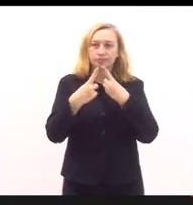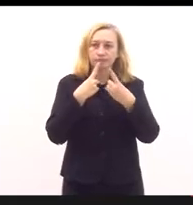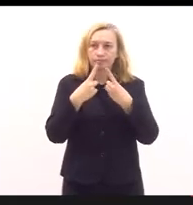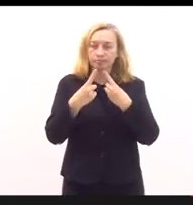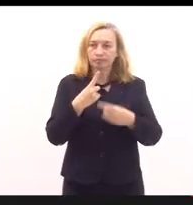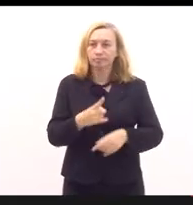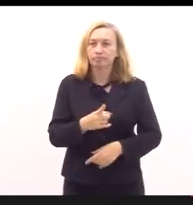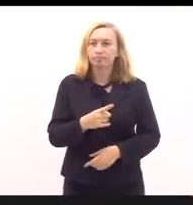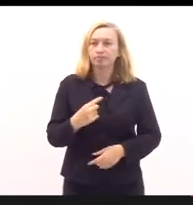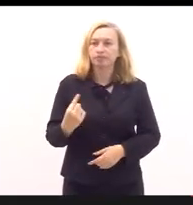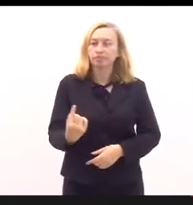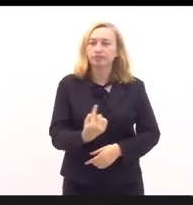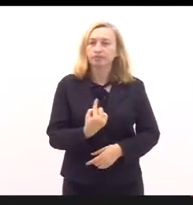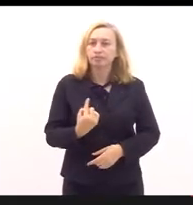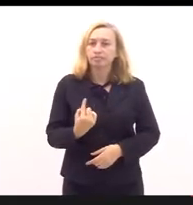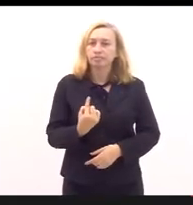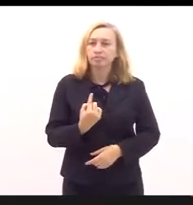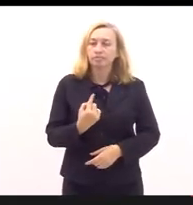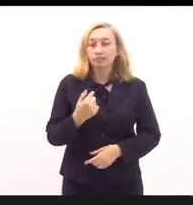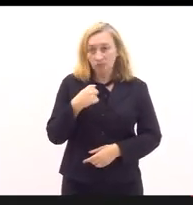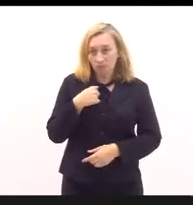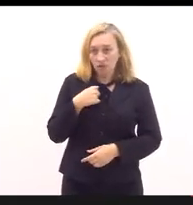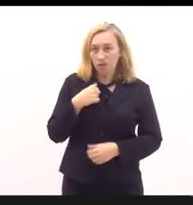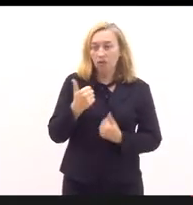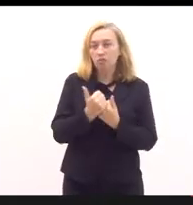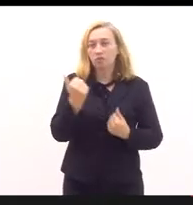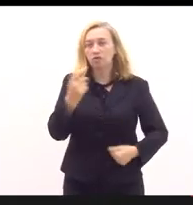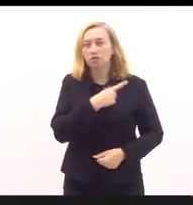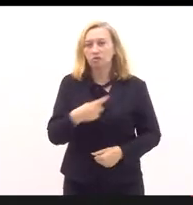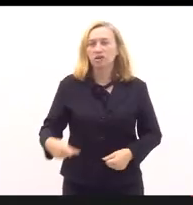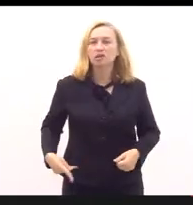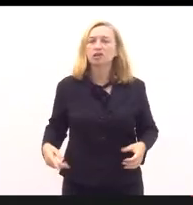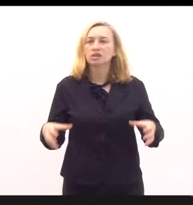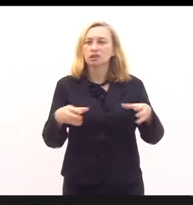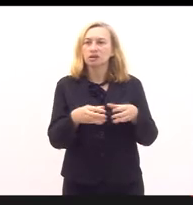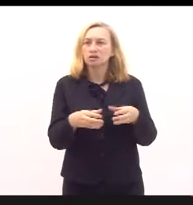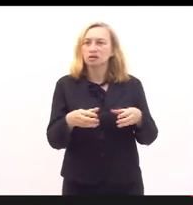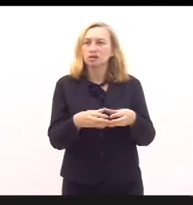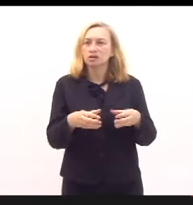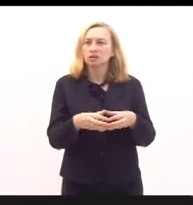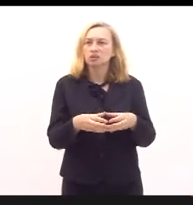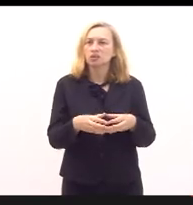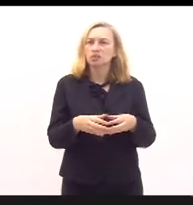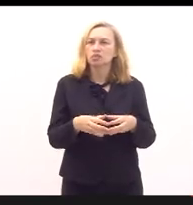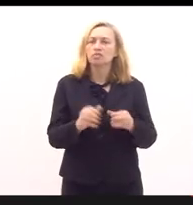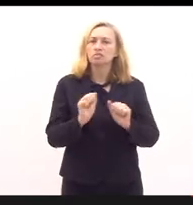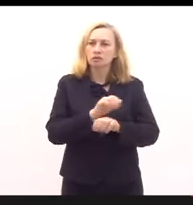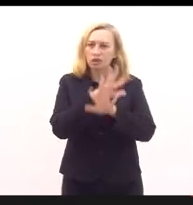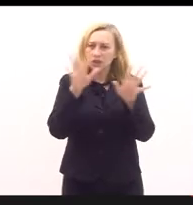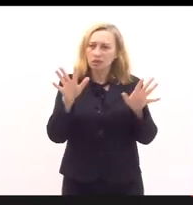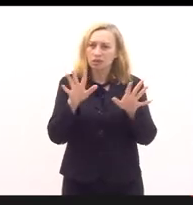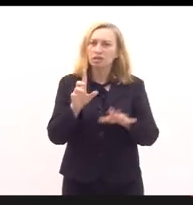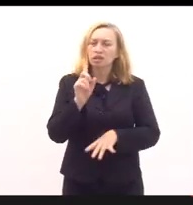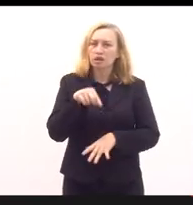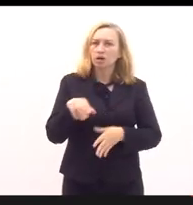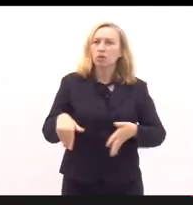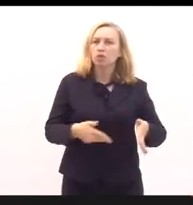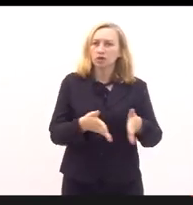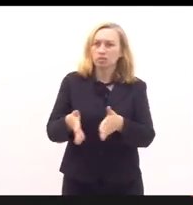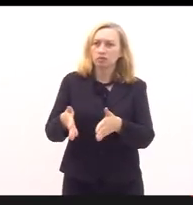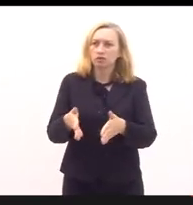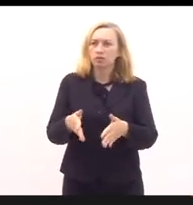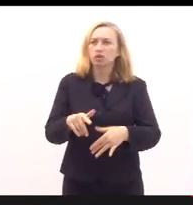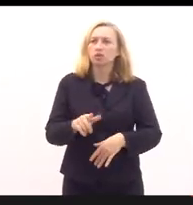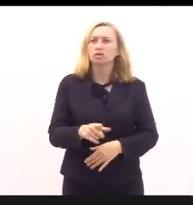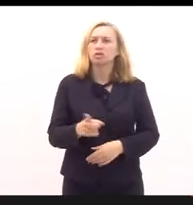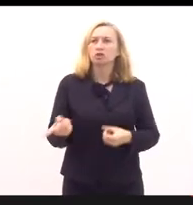e a gente, eu como vice-presidente dessa comissão, a gente tem clareza de que esse é o caminho para que